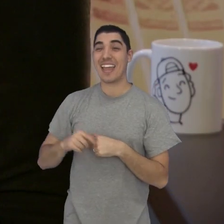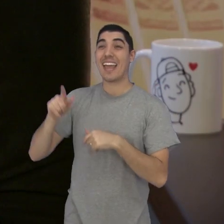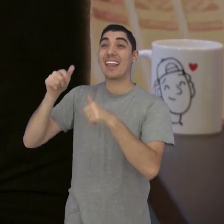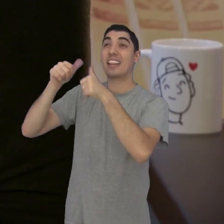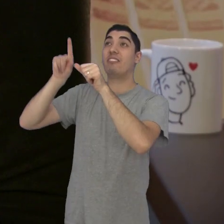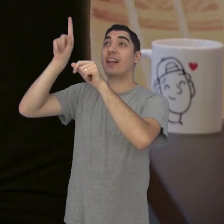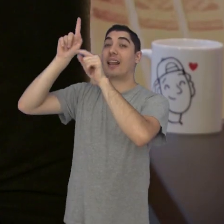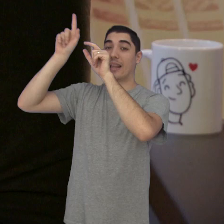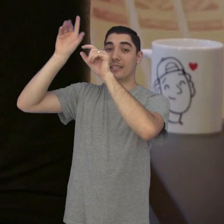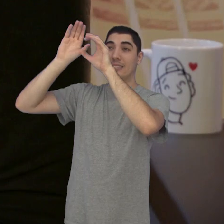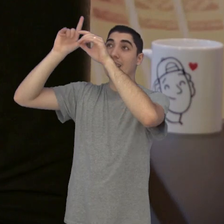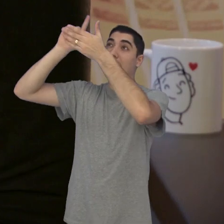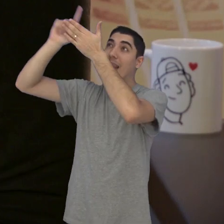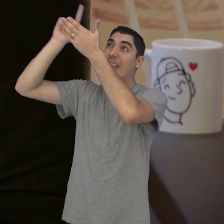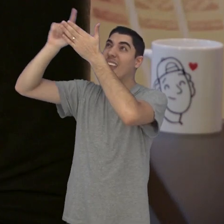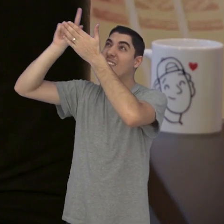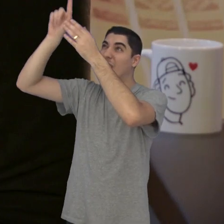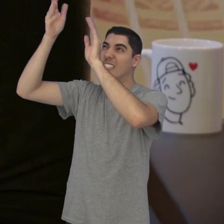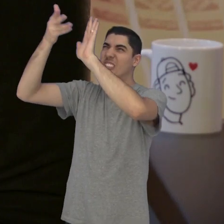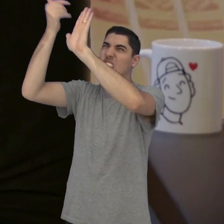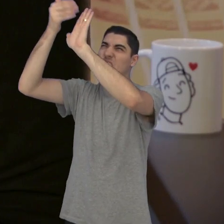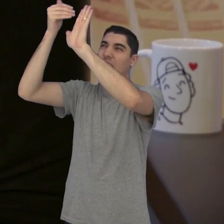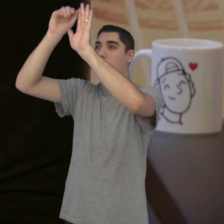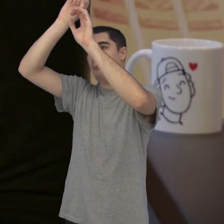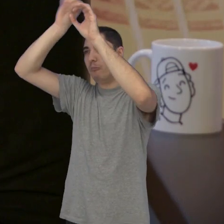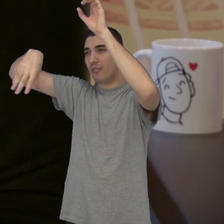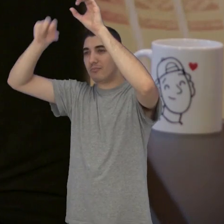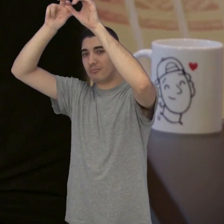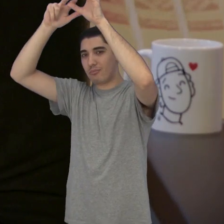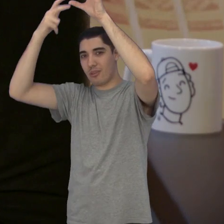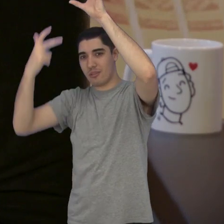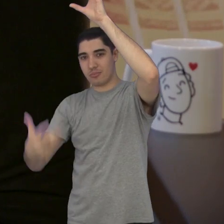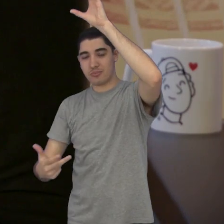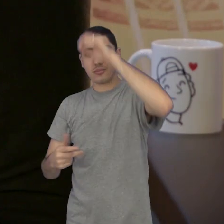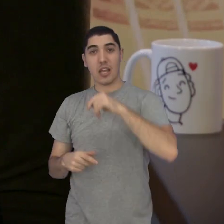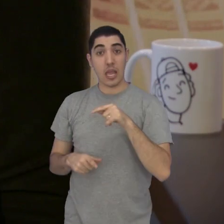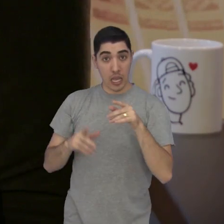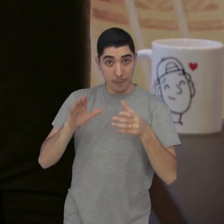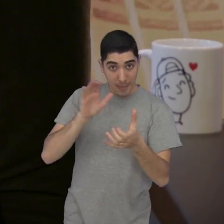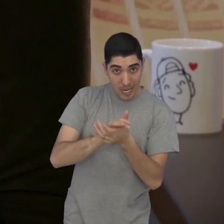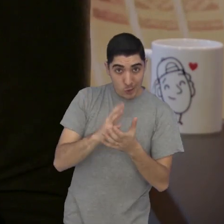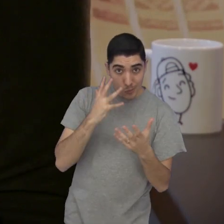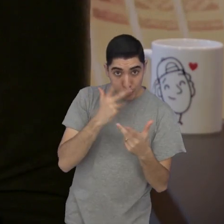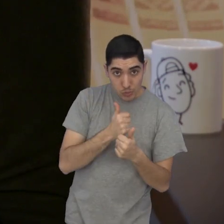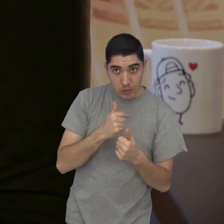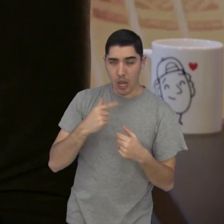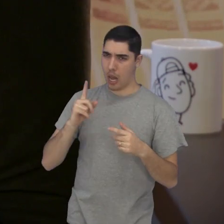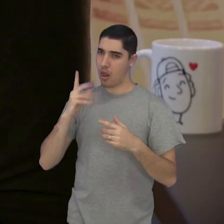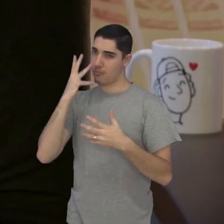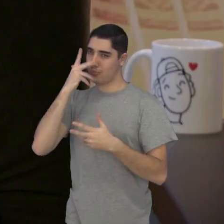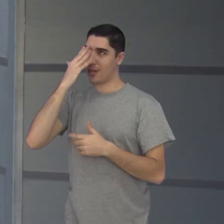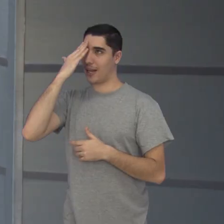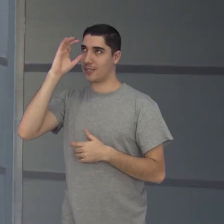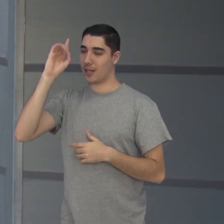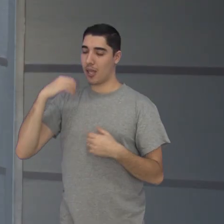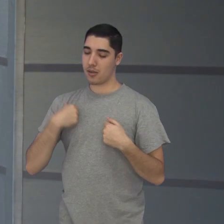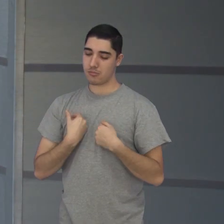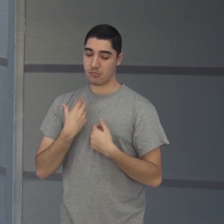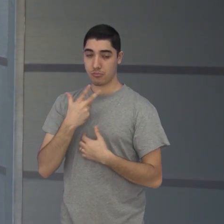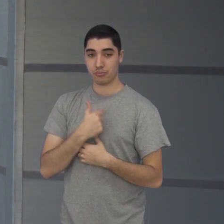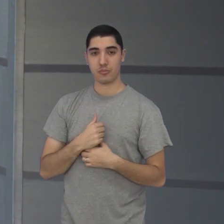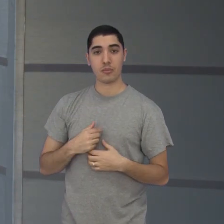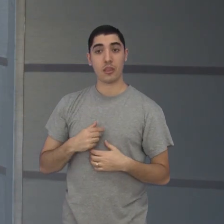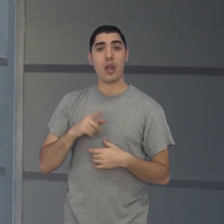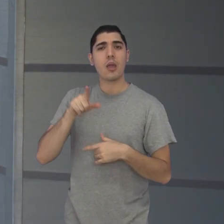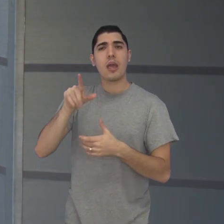cima. Pincharam aqui pra baixo. Então você casou bonitinho. Não, casei bonito, graças a Deus. Ou tentou ficar bonito, né? Não É. dá pra saber.